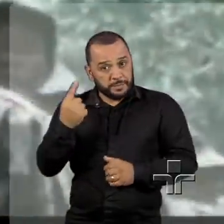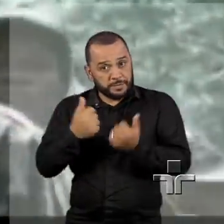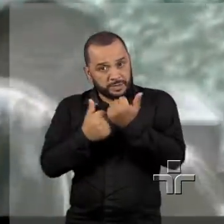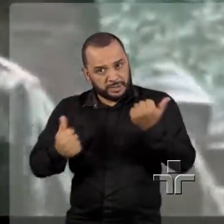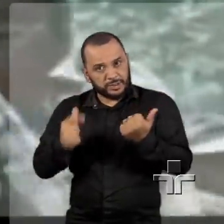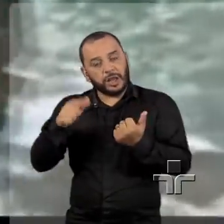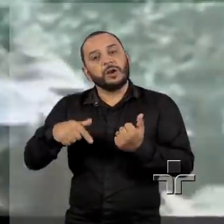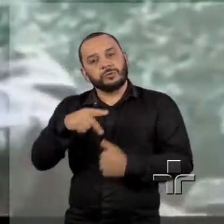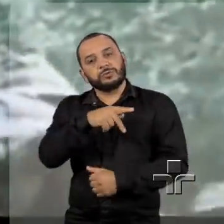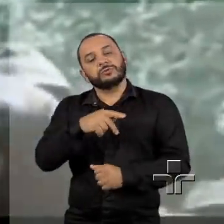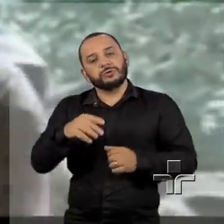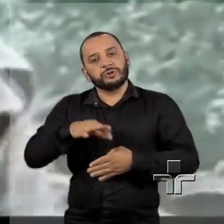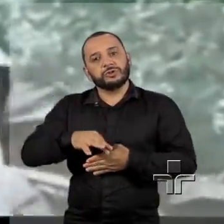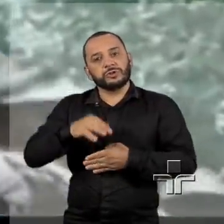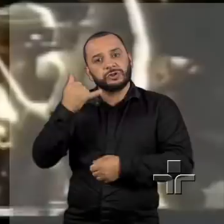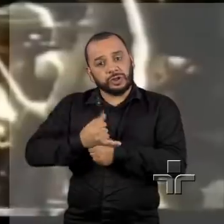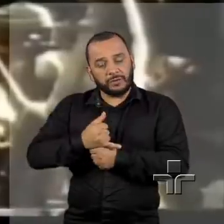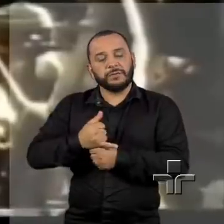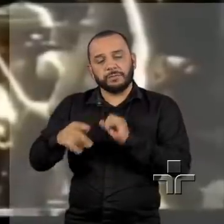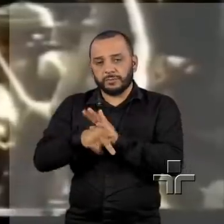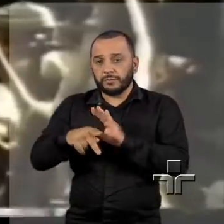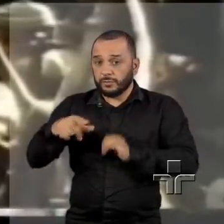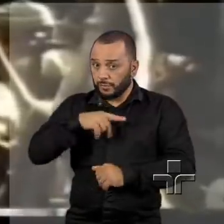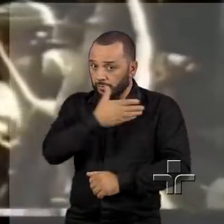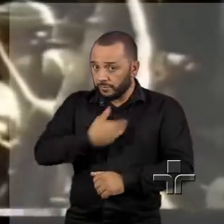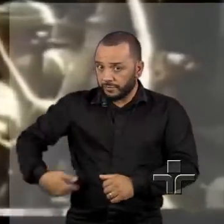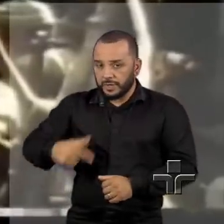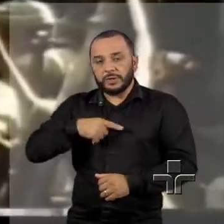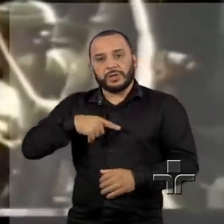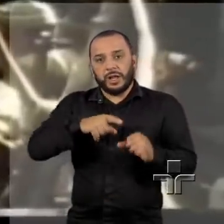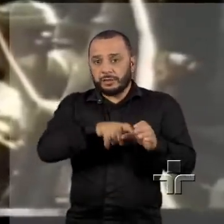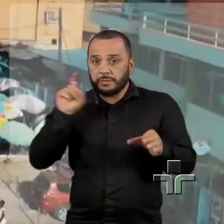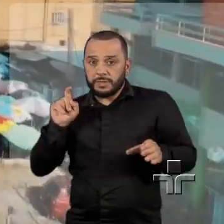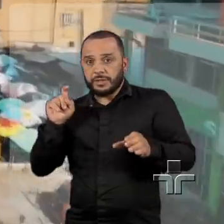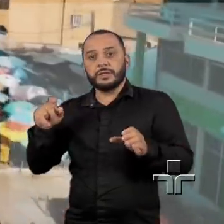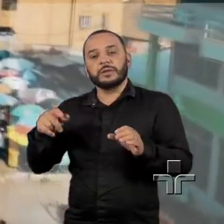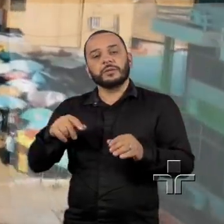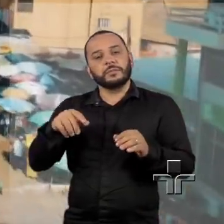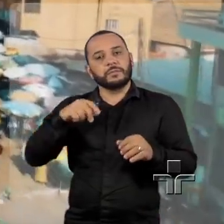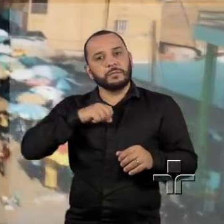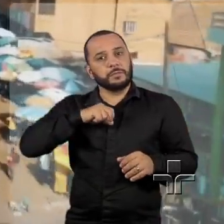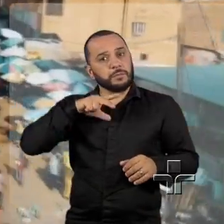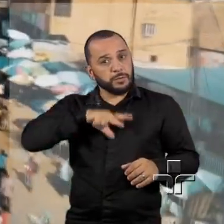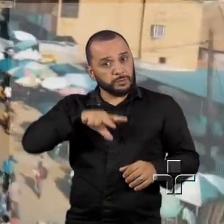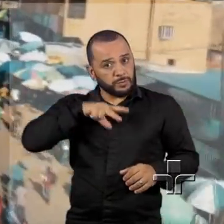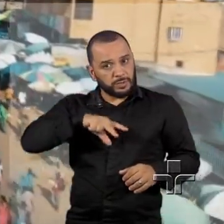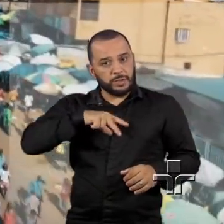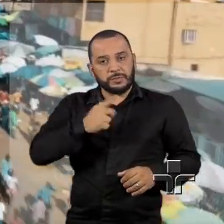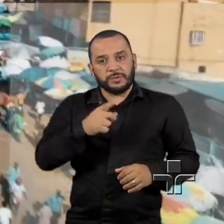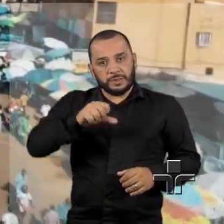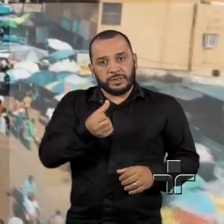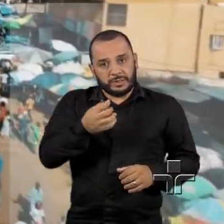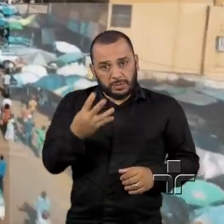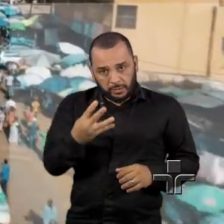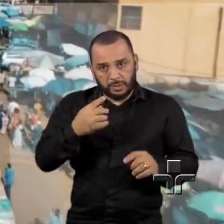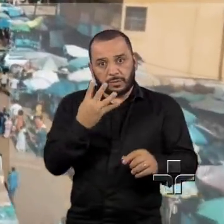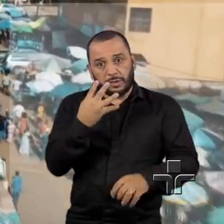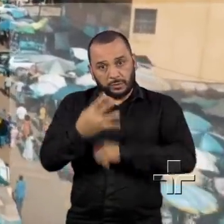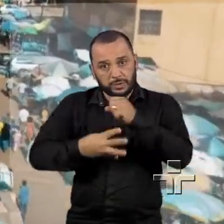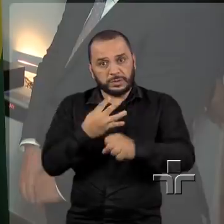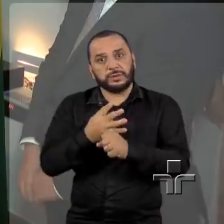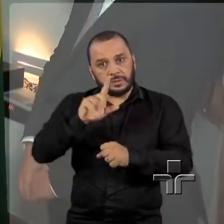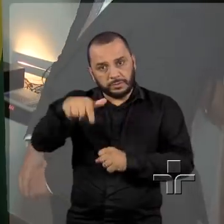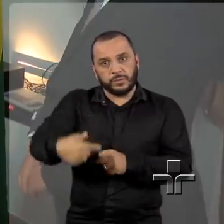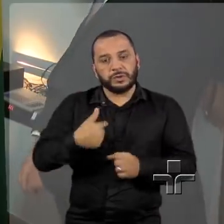país conquistou a independência de Portugal em 1974. 4 anos depois, assinou um acordo de